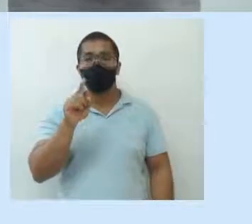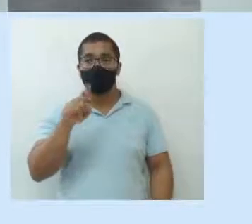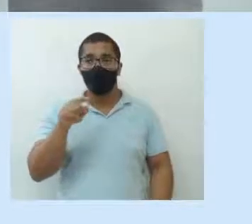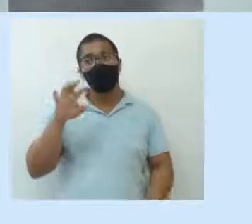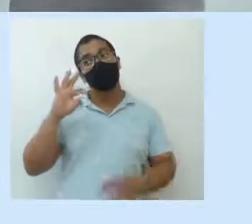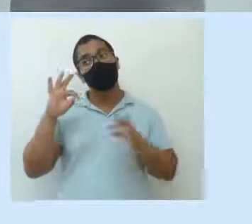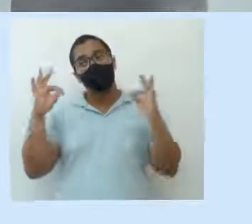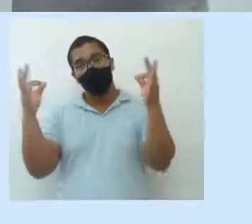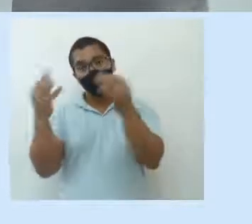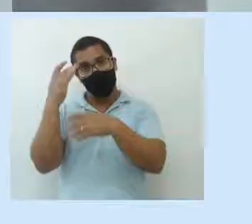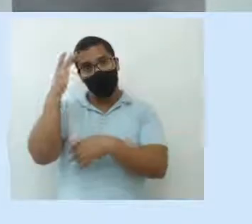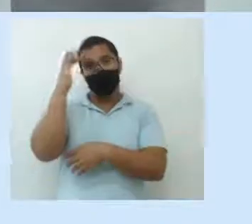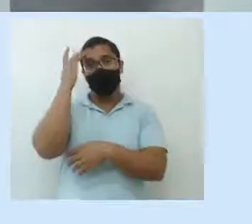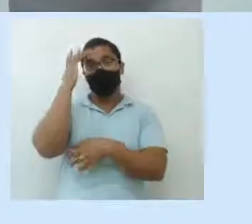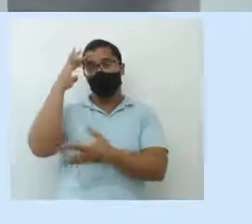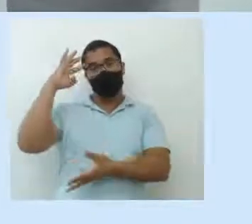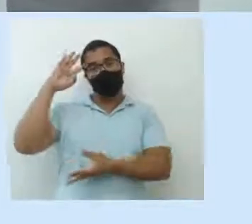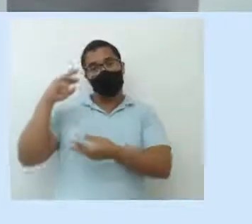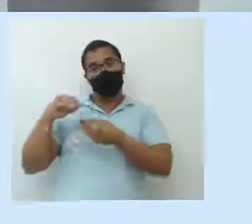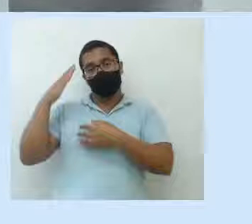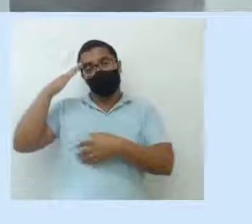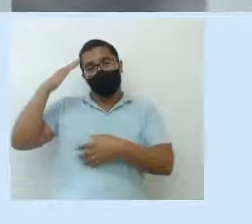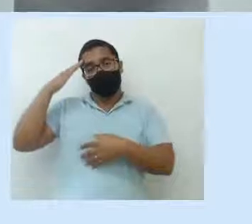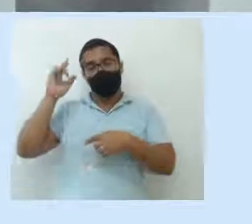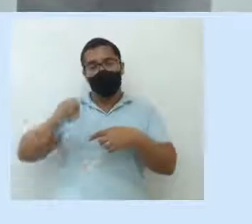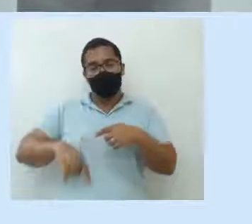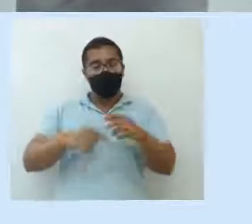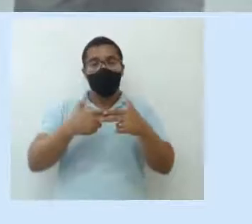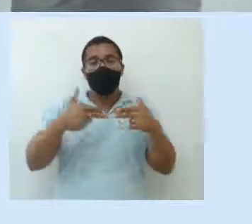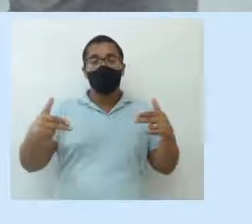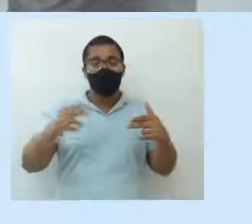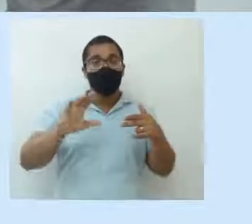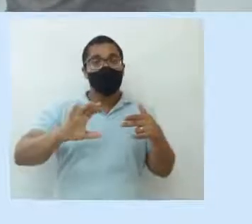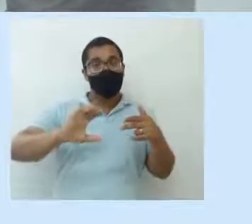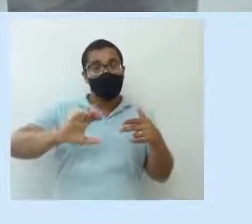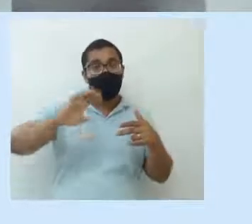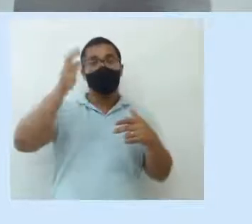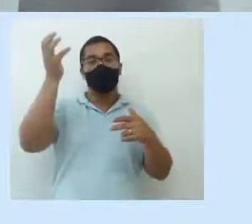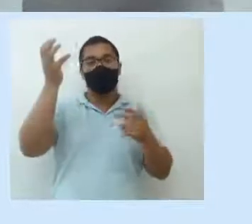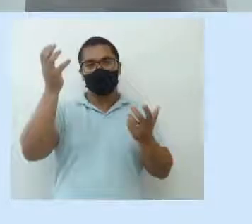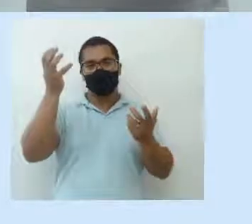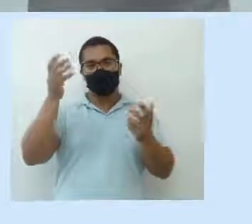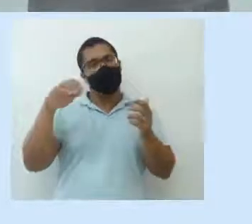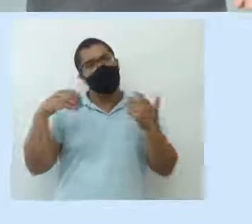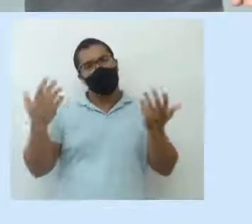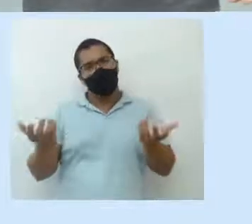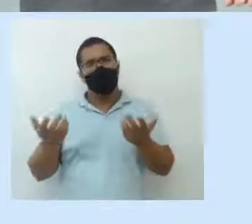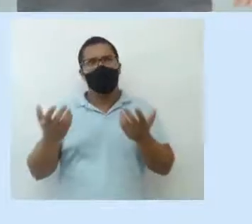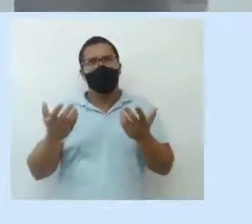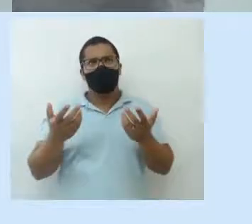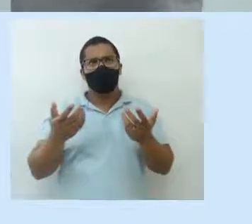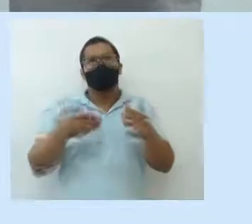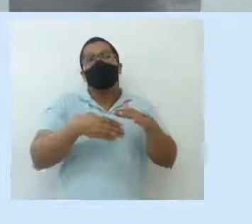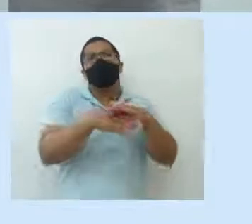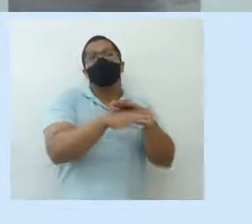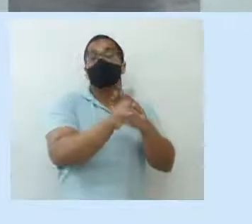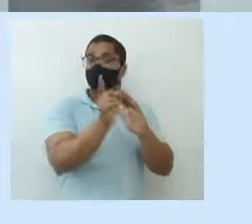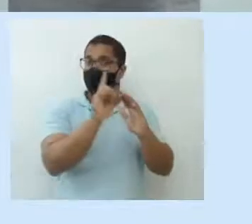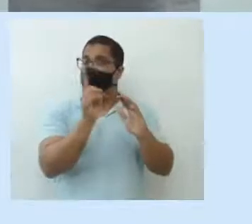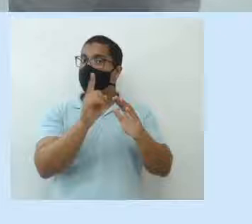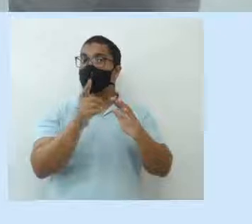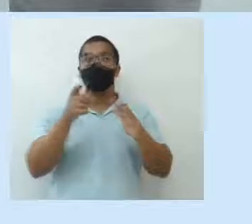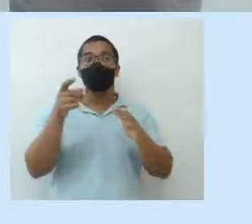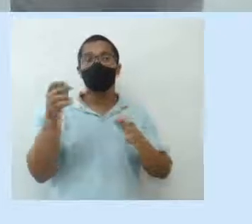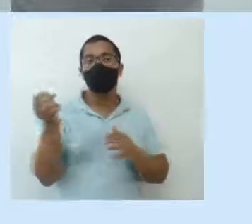comum compreende um fenômeno como algo extraordinário ou fora do habitual. Já,